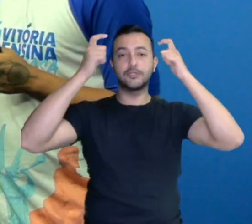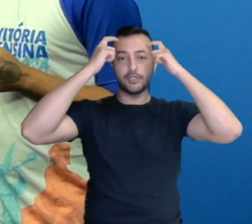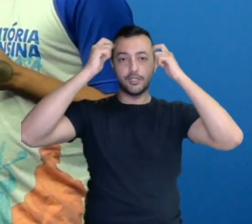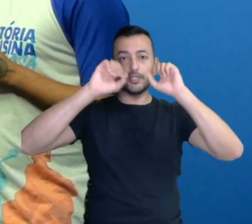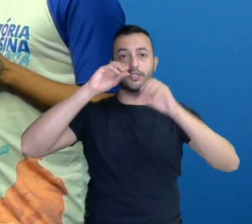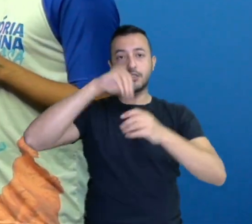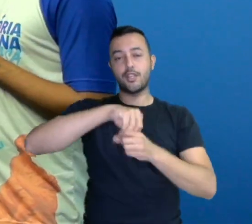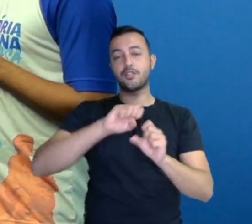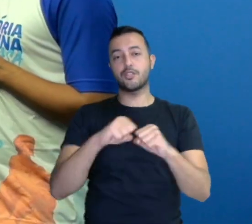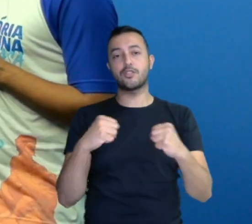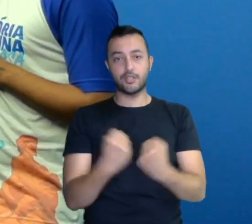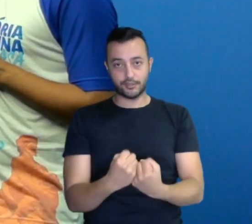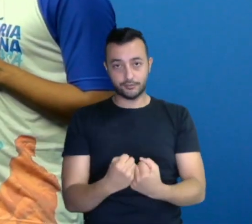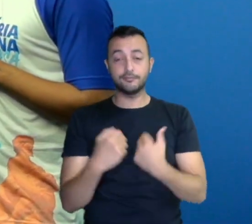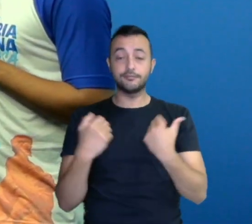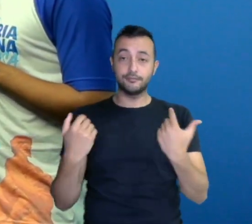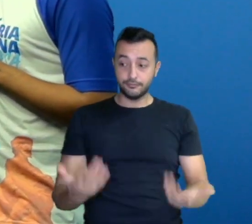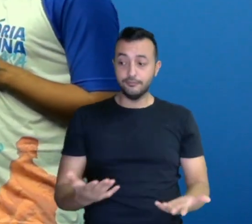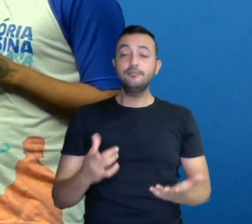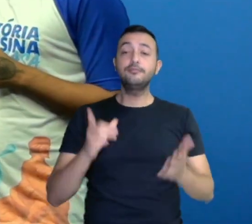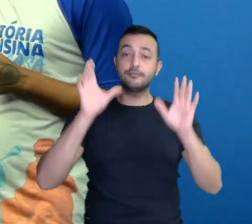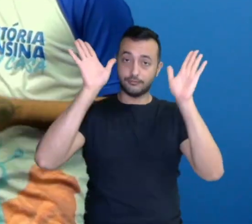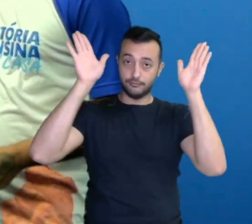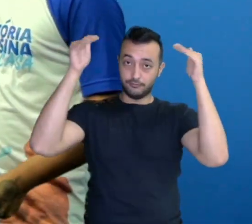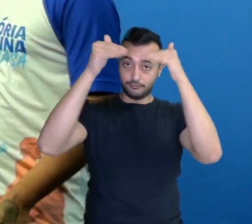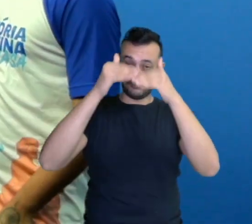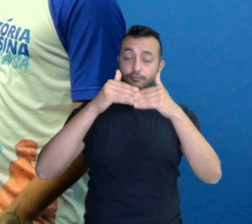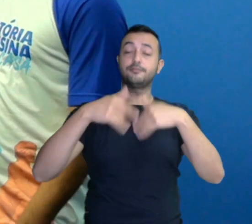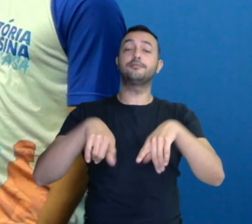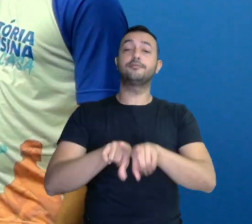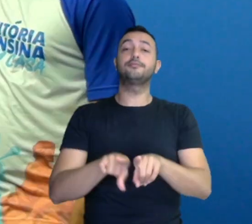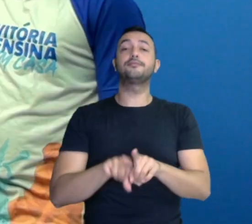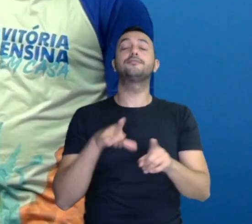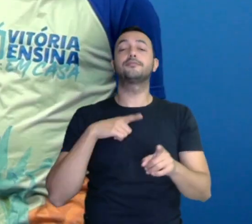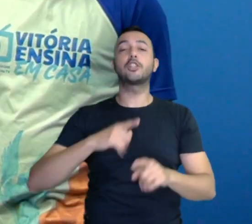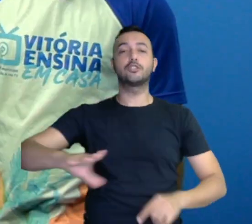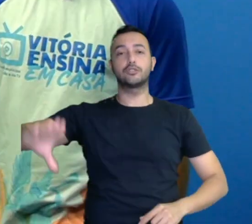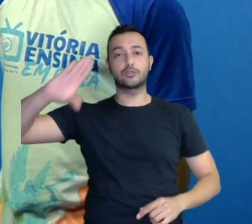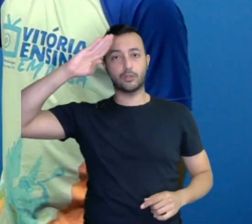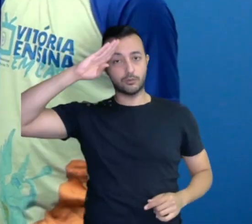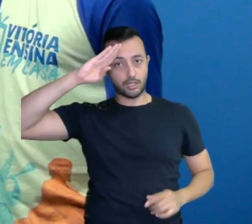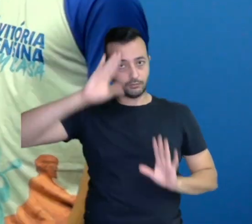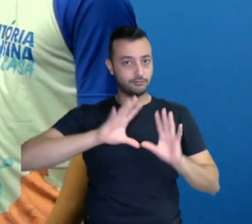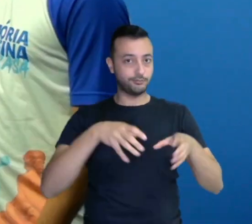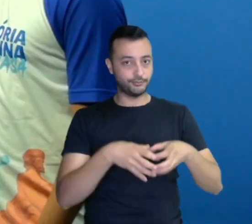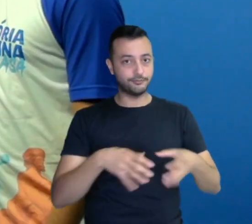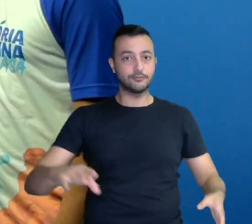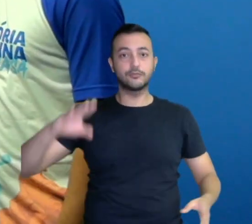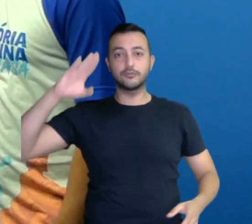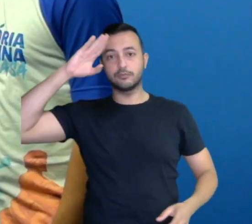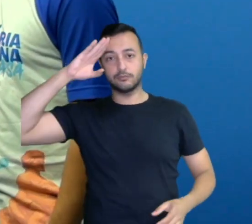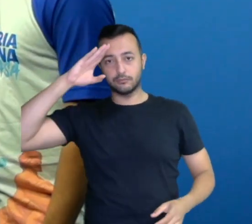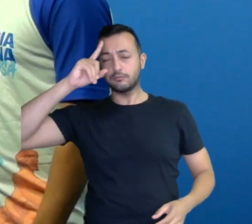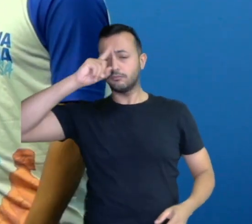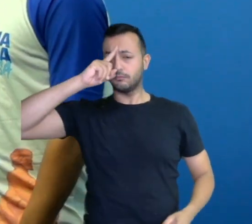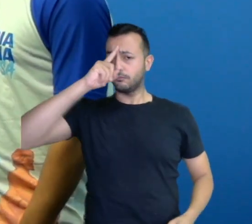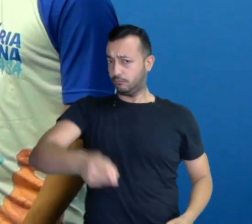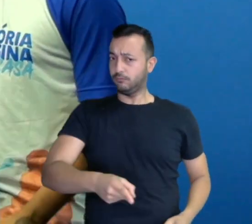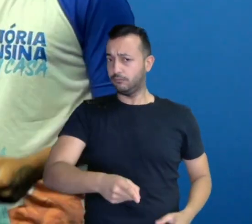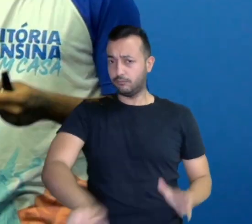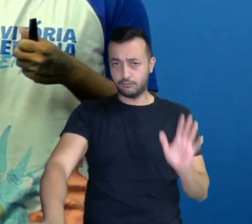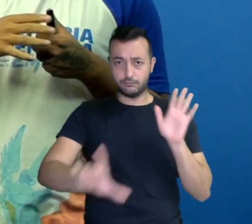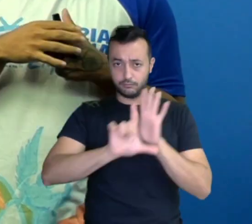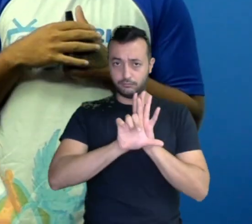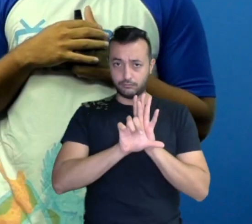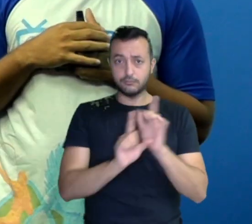daquelas sociedades. Além dos sacerdotes, nós tínhamos os soldados, né? Os soldados eles impunham as leis e